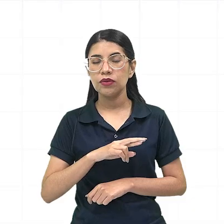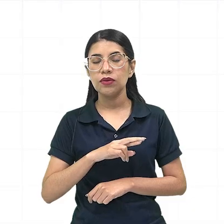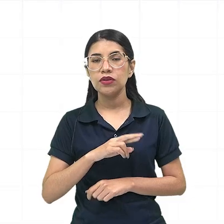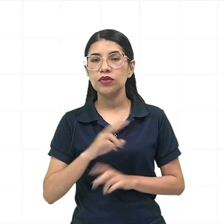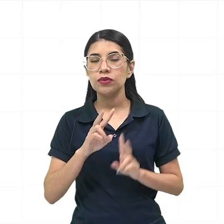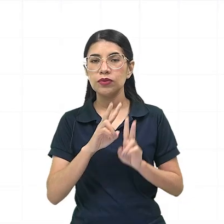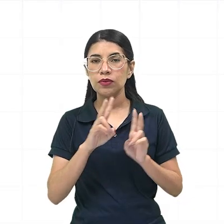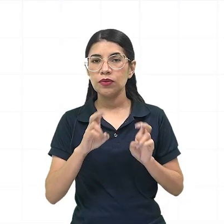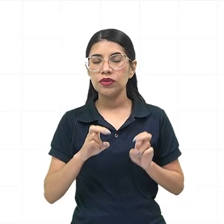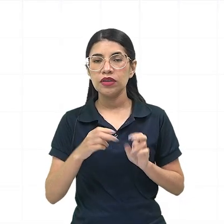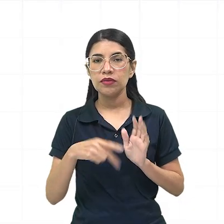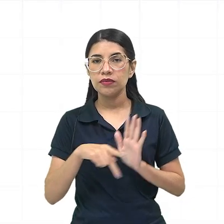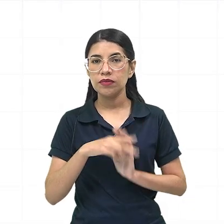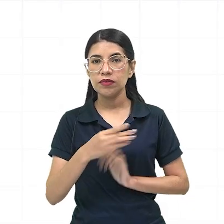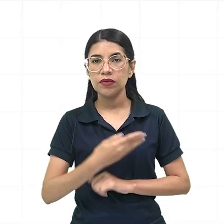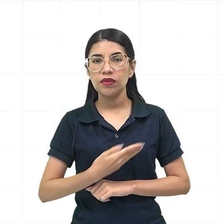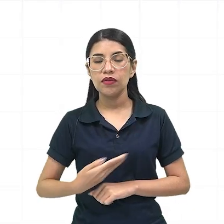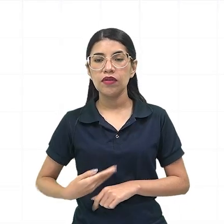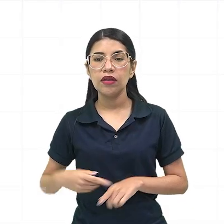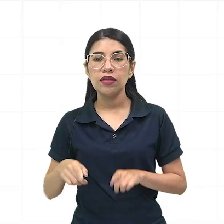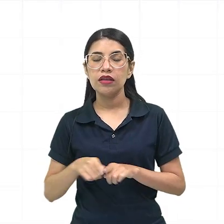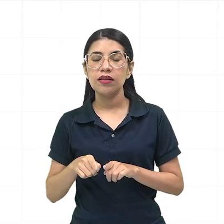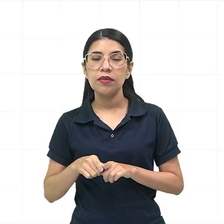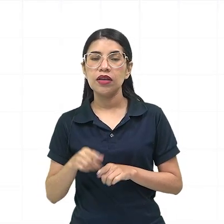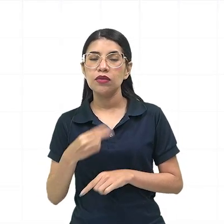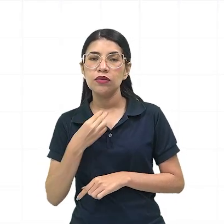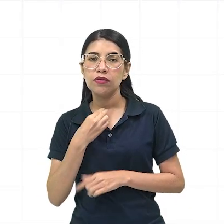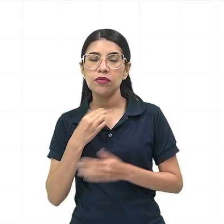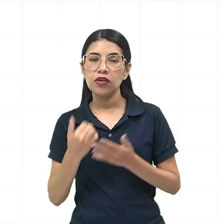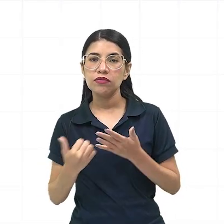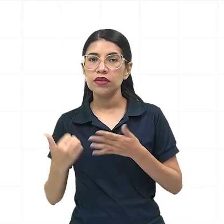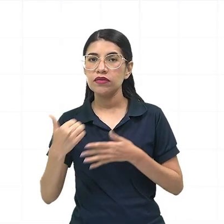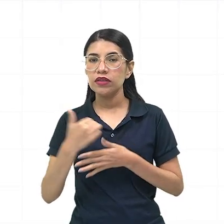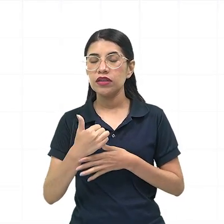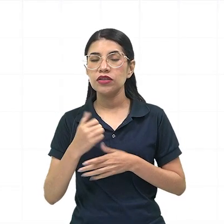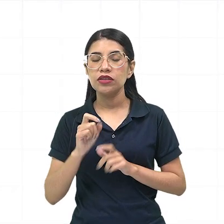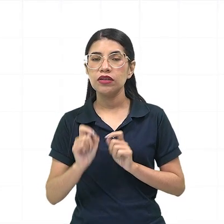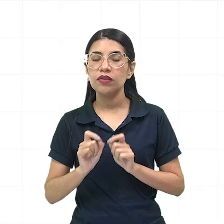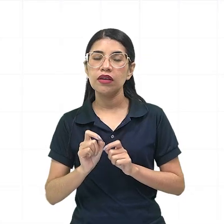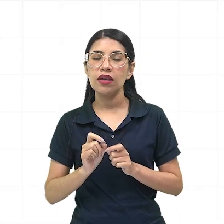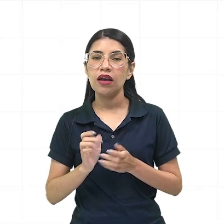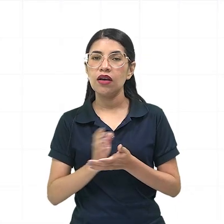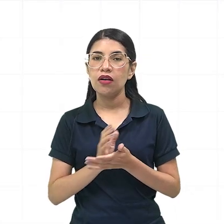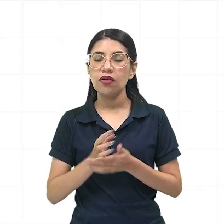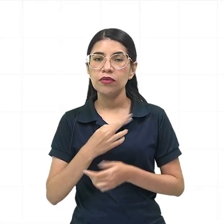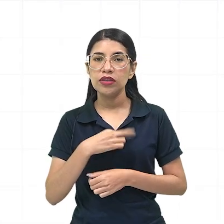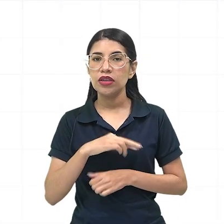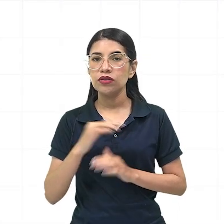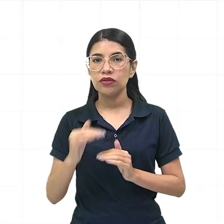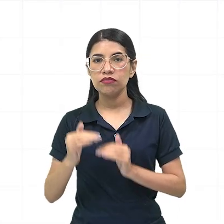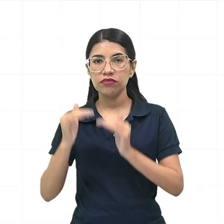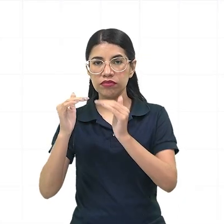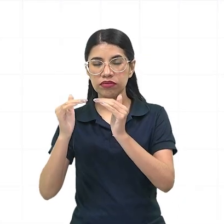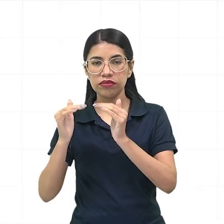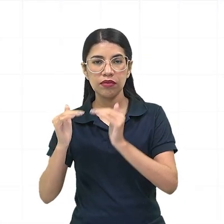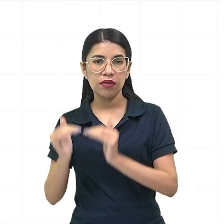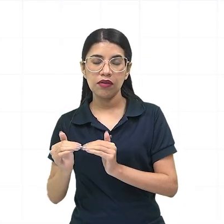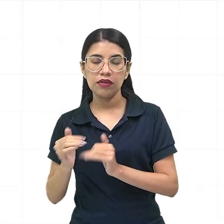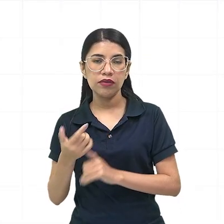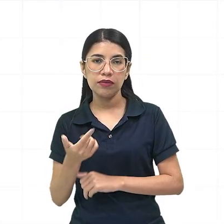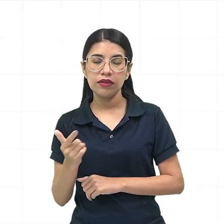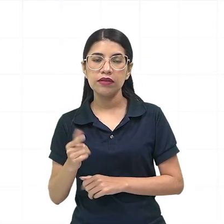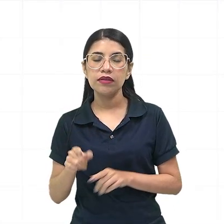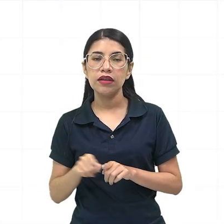em assuntos estatais, nem privilegia uma ou algumas religiões sobre as demais. Outra